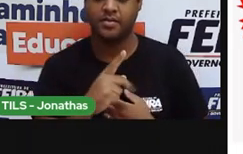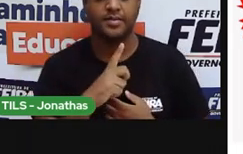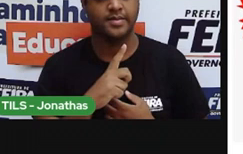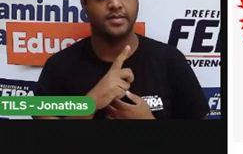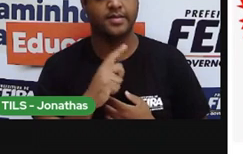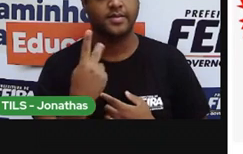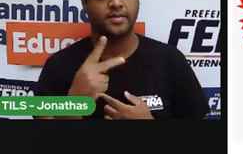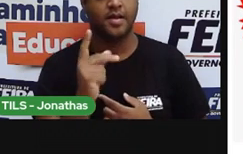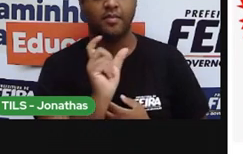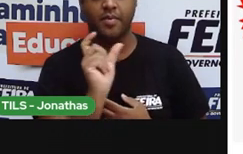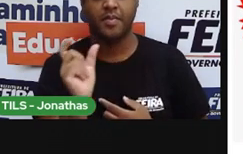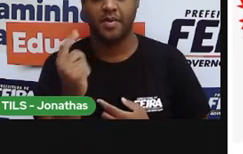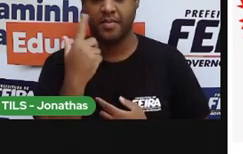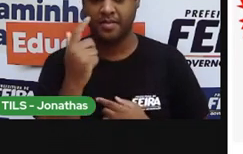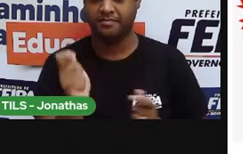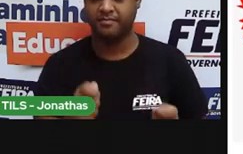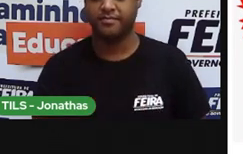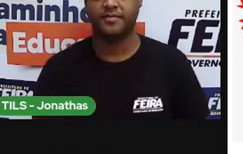na palavra cravo.